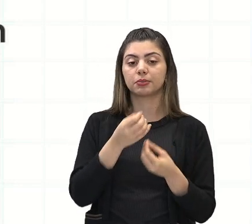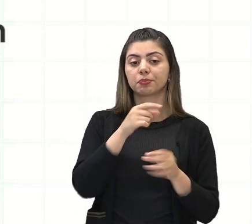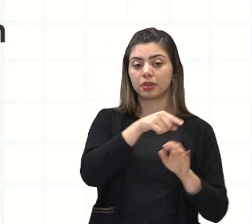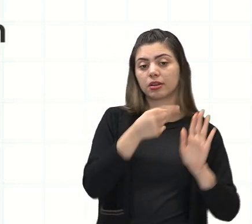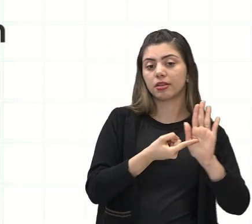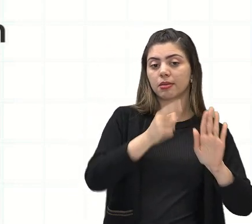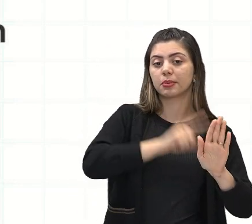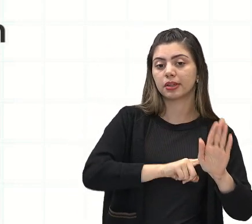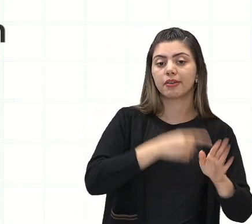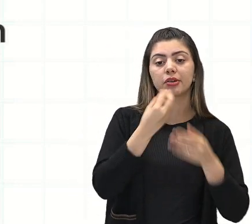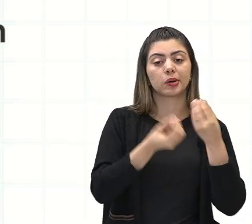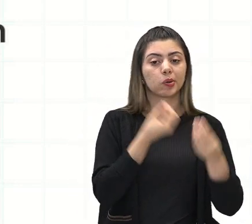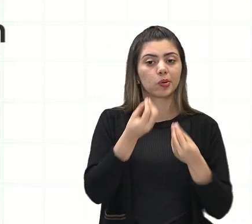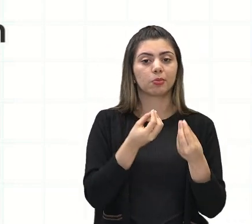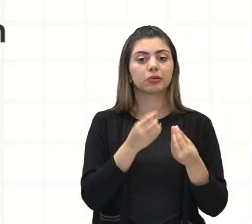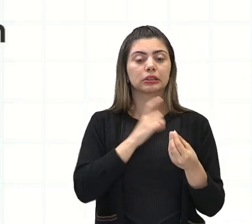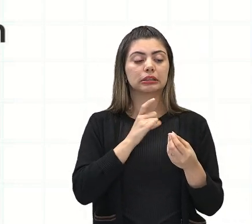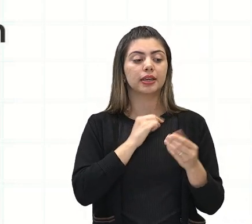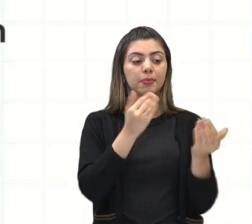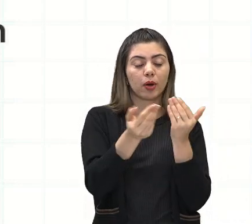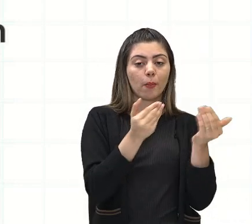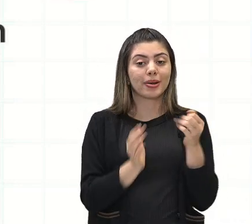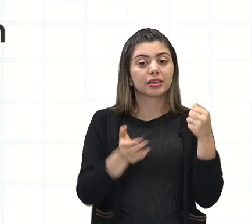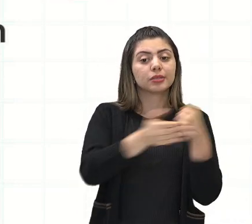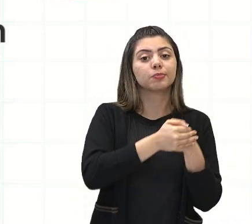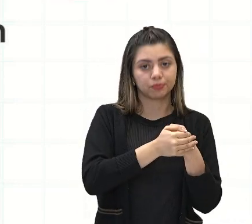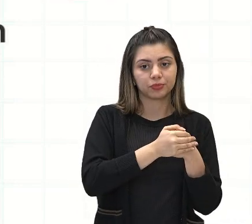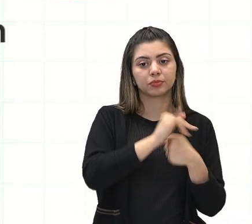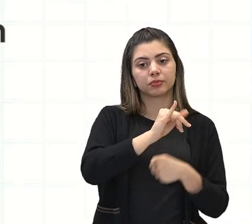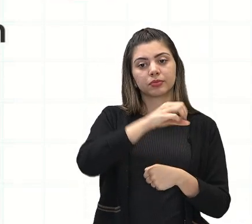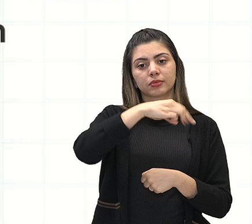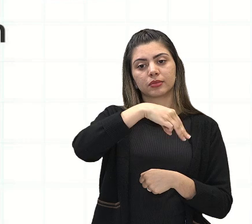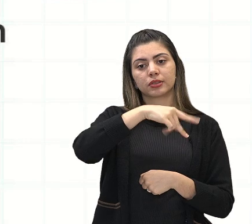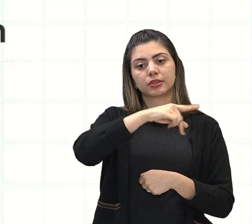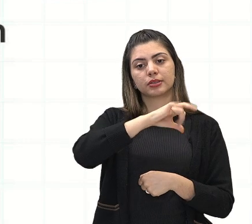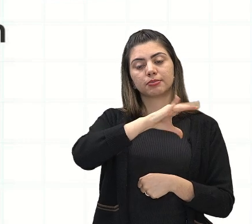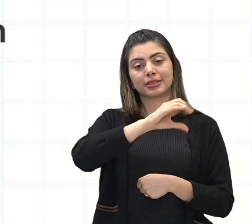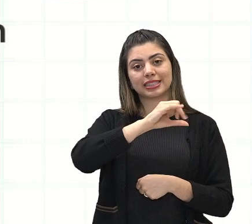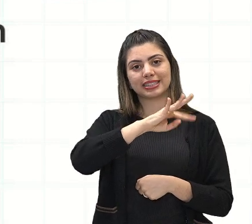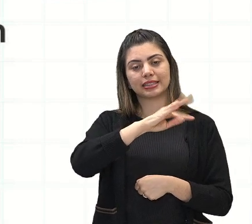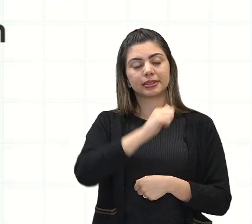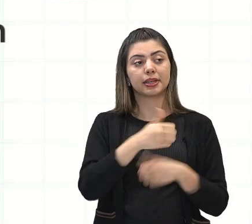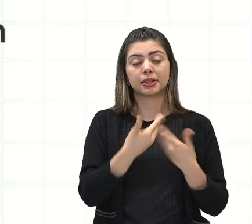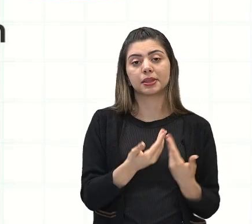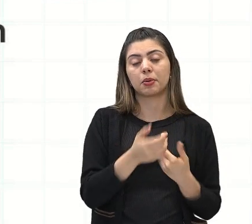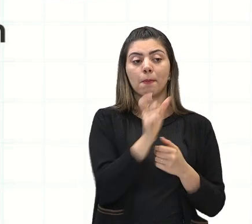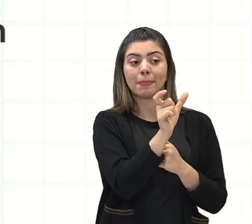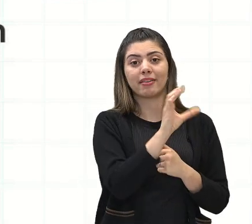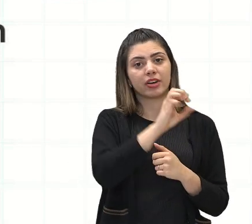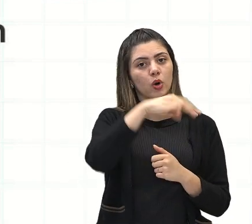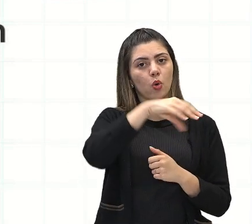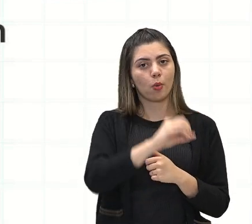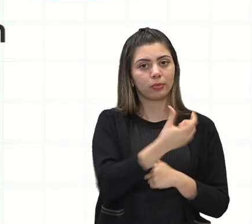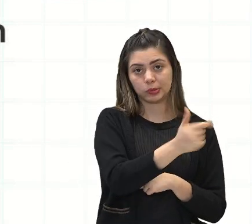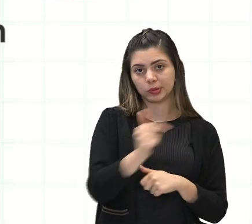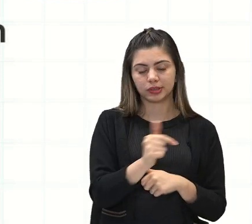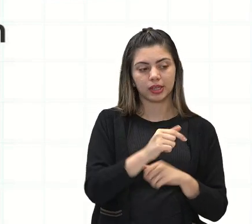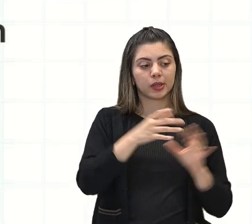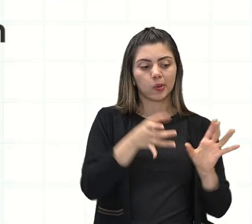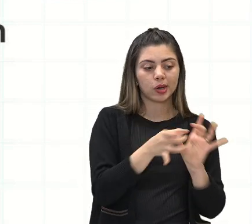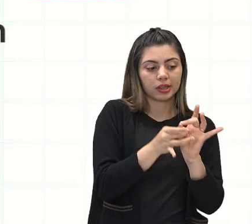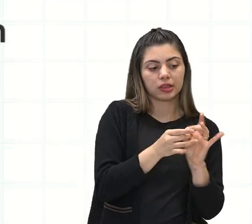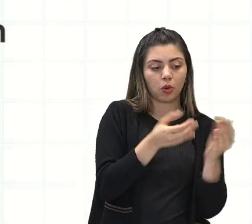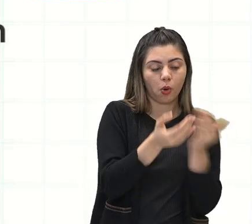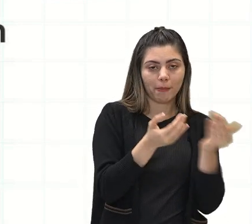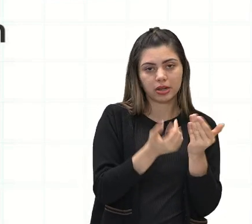metáfora, essa relação é feita de forma implícita. Metáfora, implícito. Não vai aparecer como. Sem o uso de conectivos